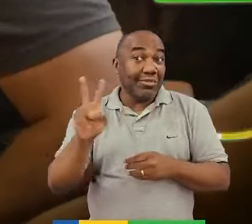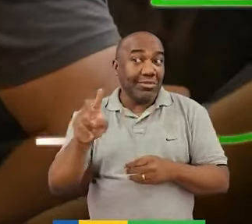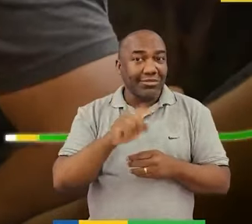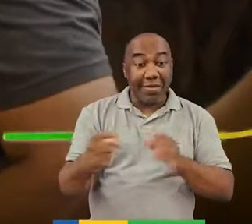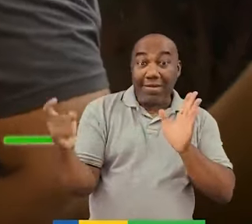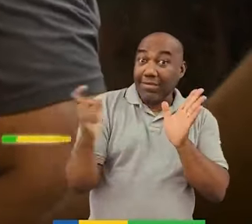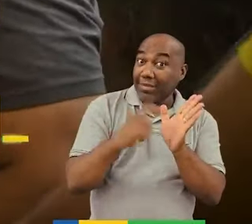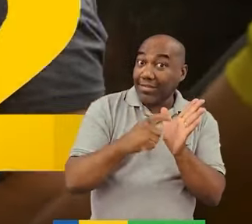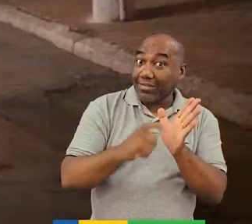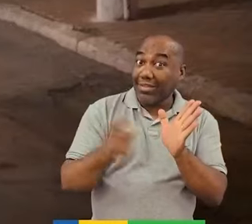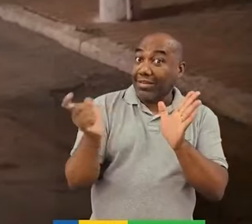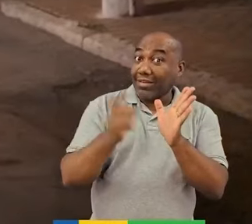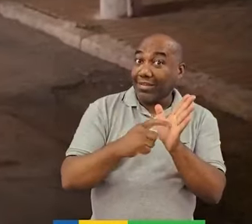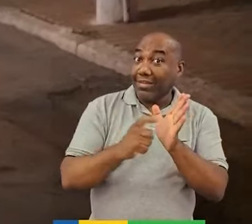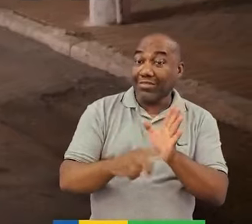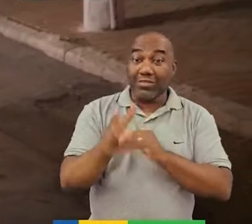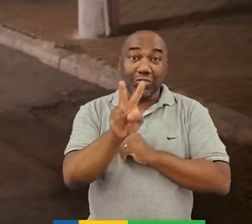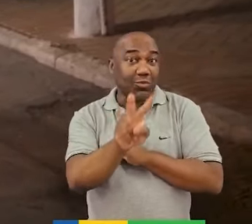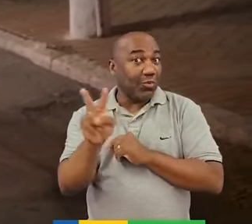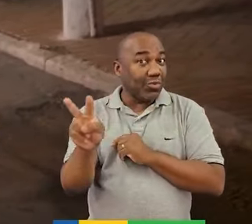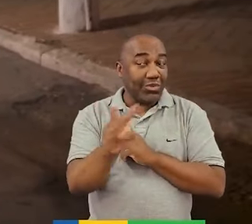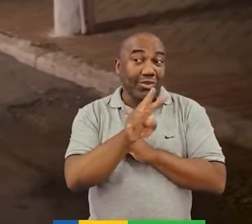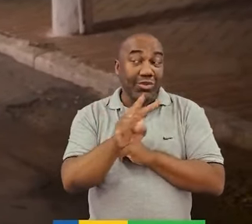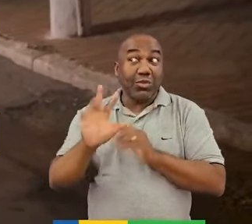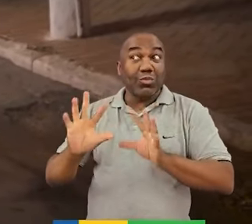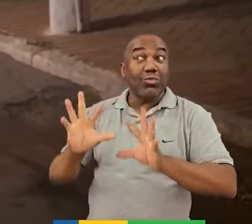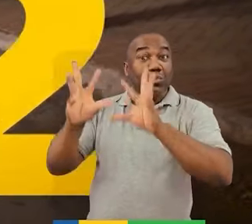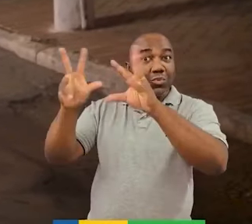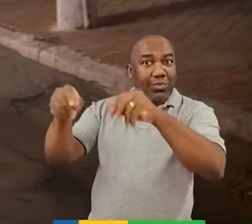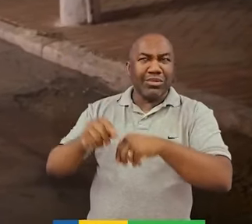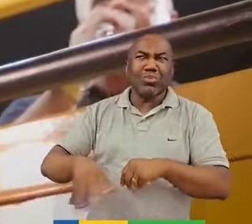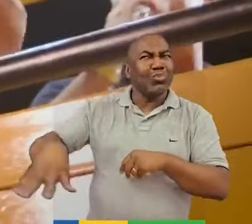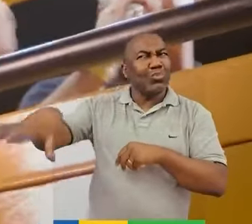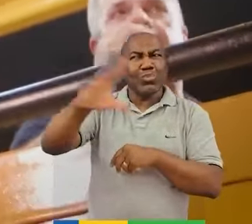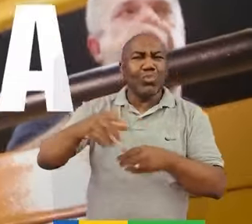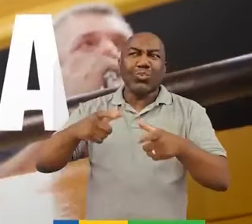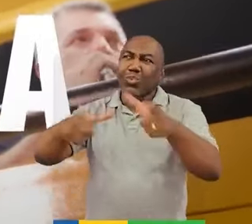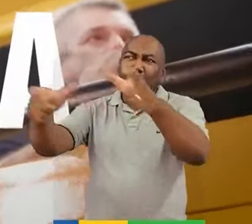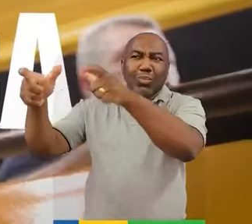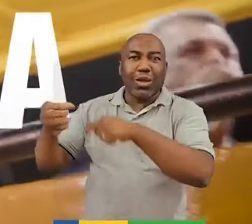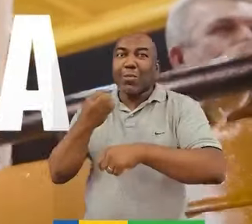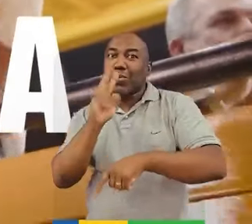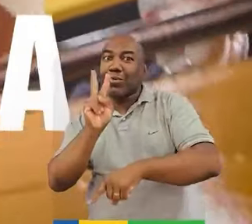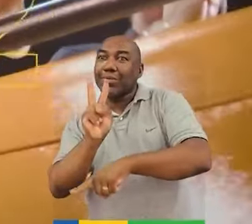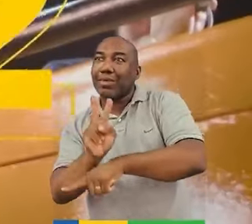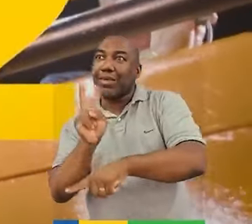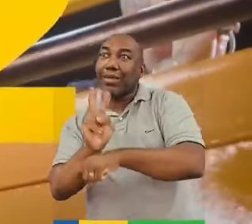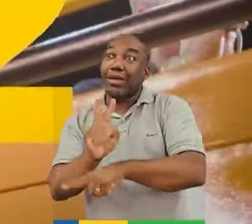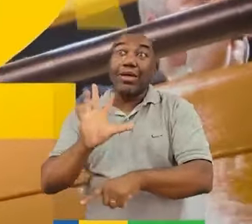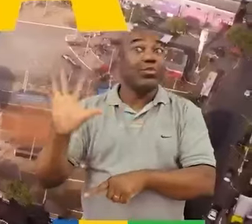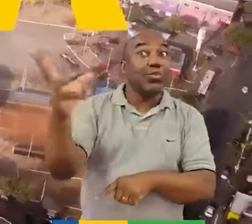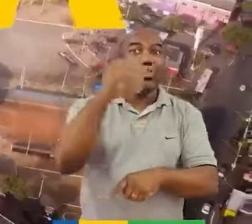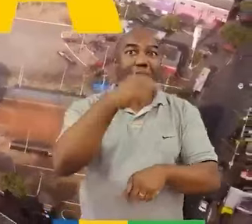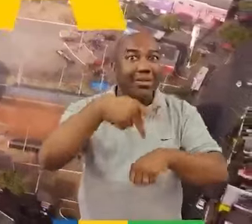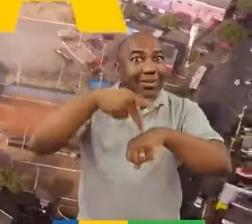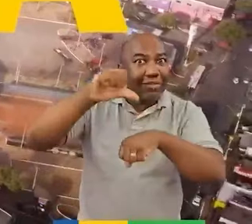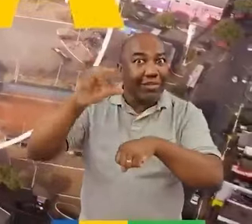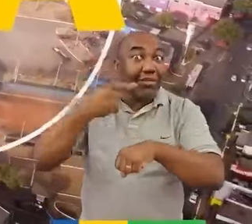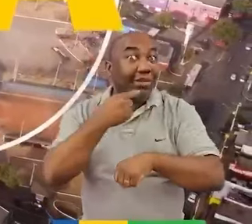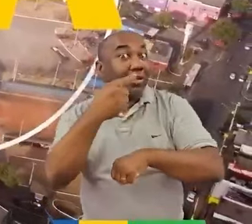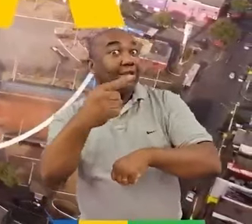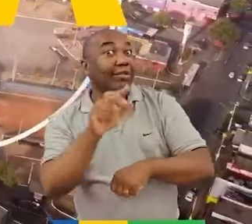que é 22, Bela Vista disse que é 22, Boa Esperança também fecha 22,